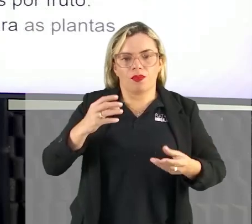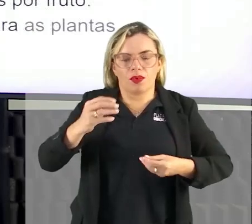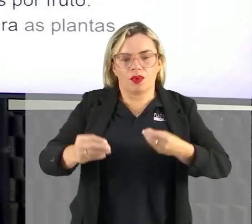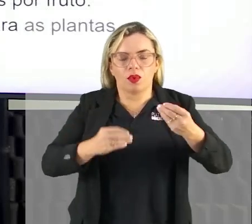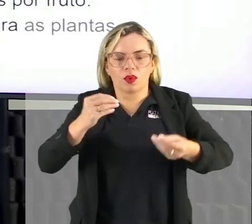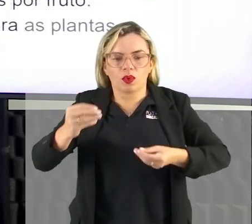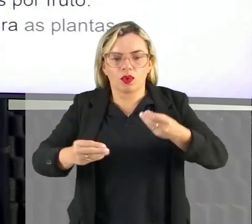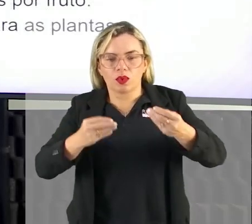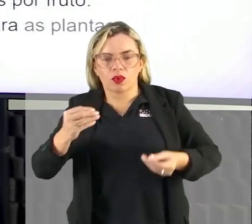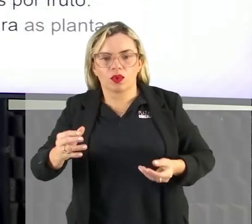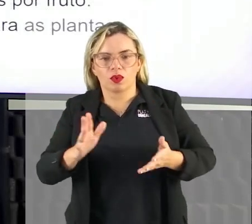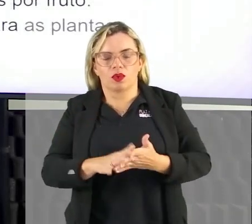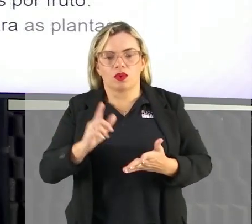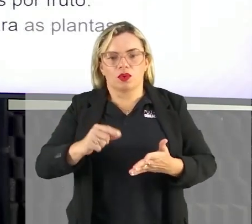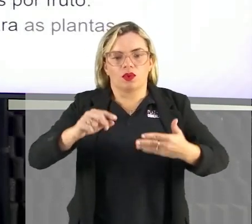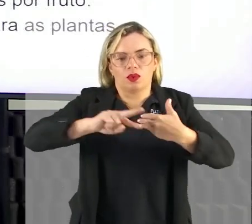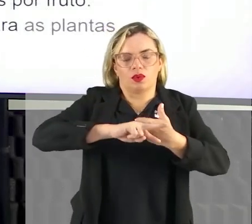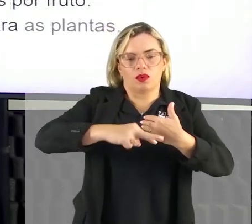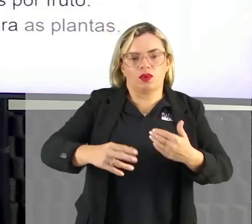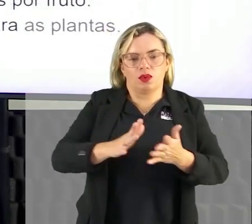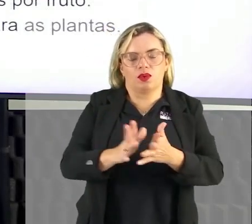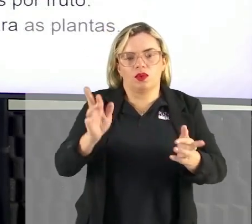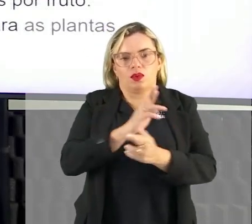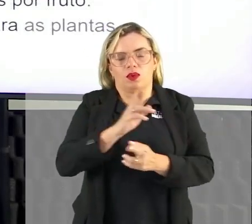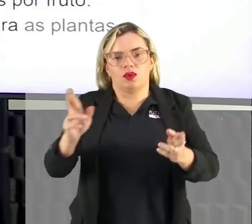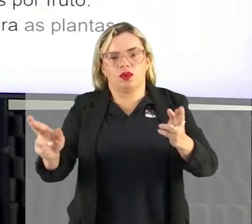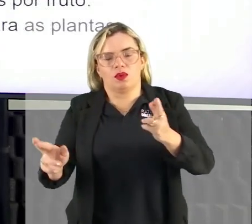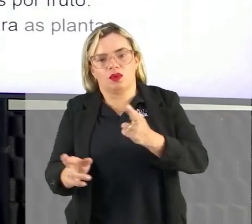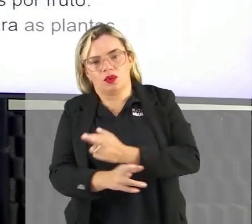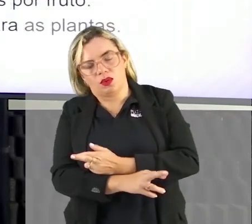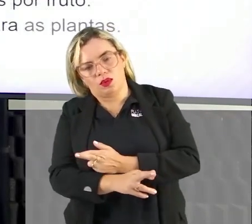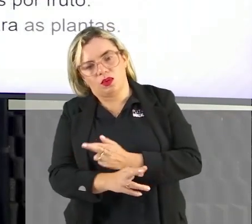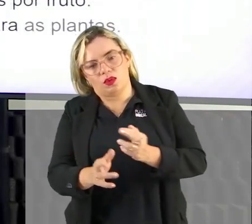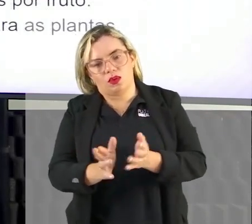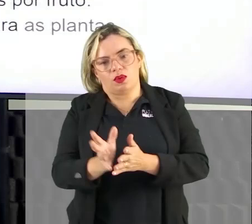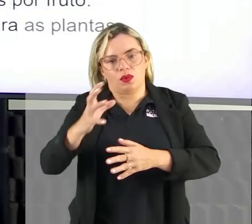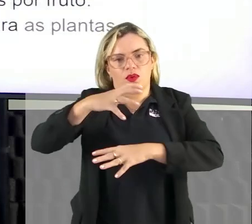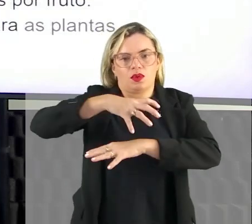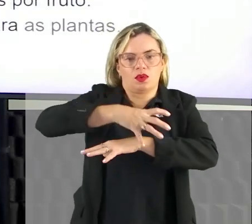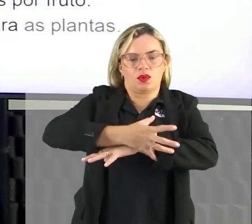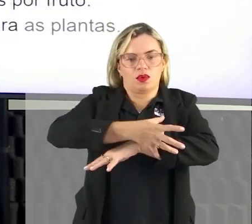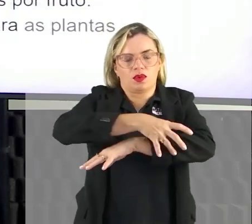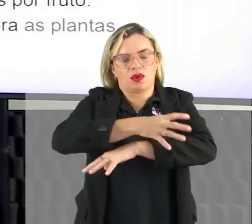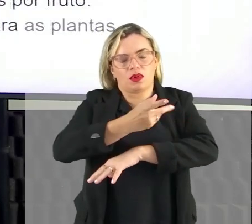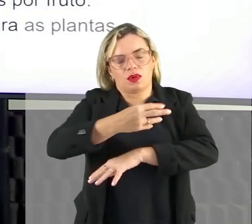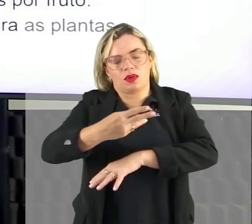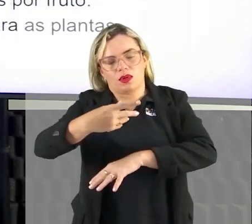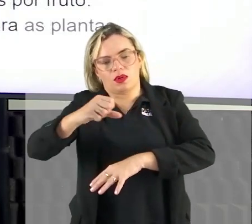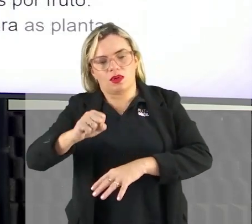foi que esse impacto relacionado à preguiça, né,